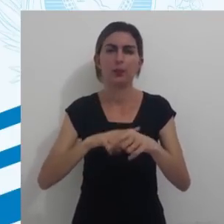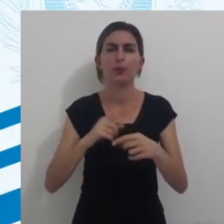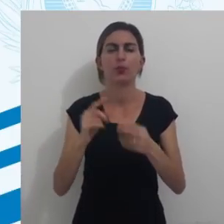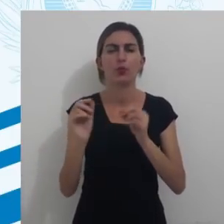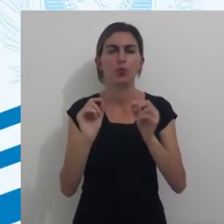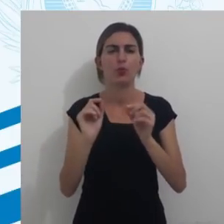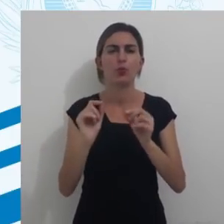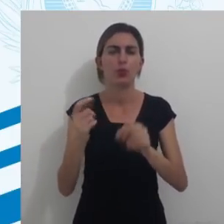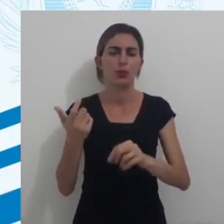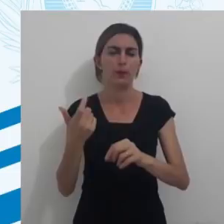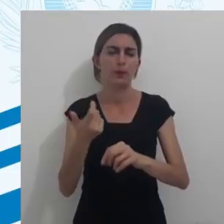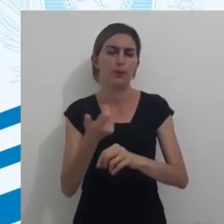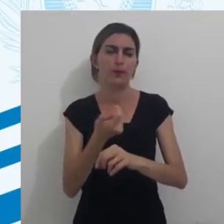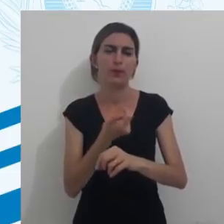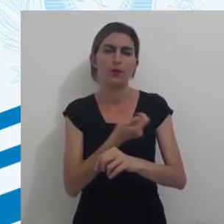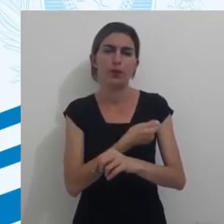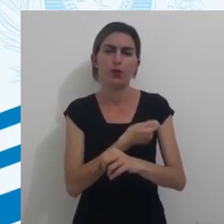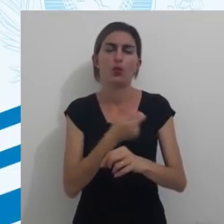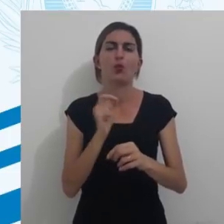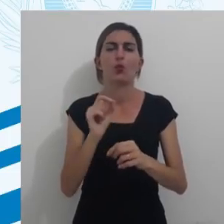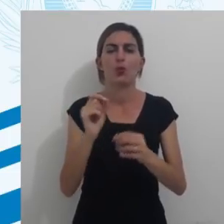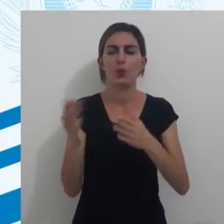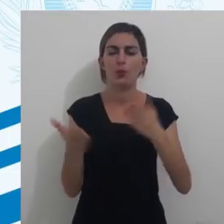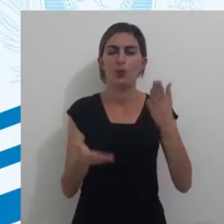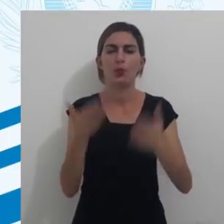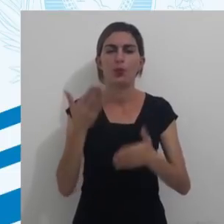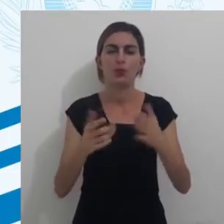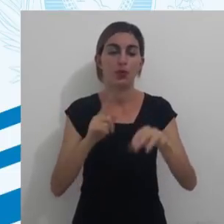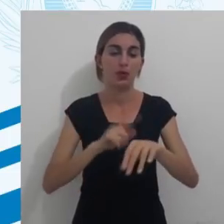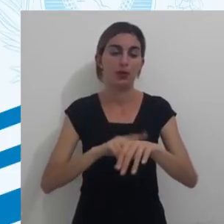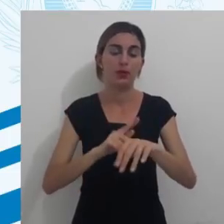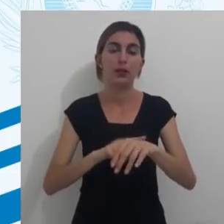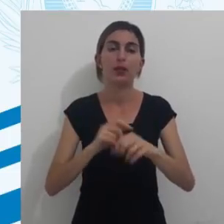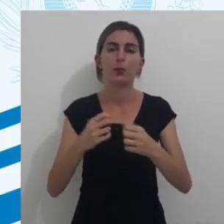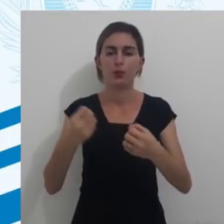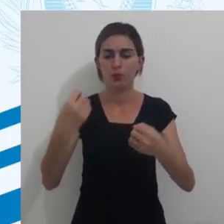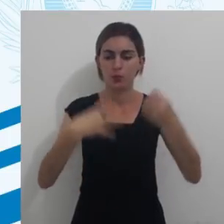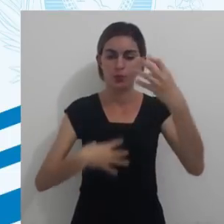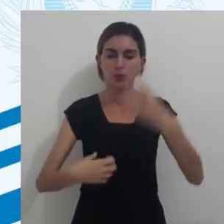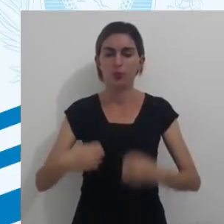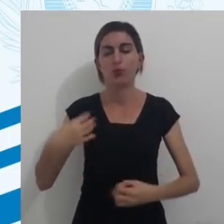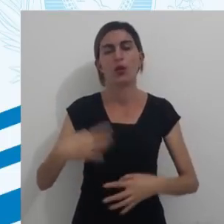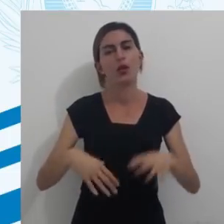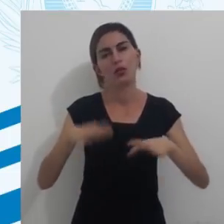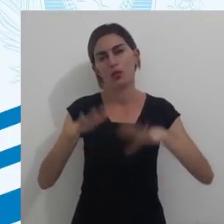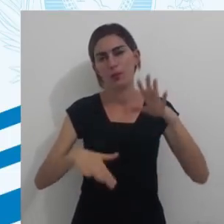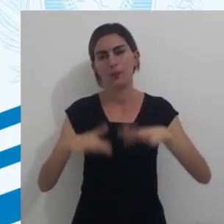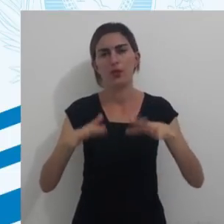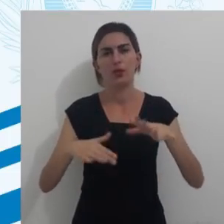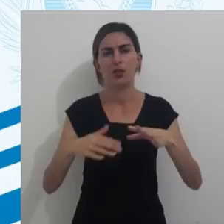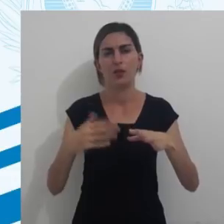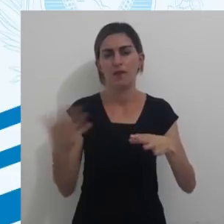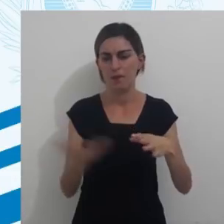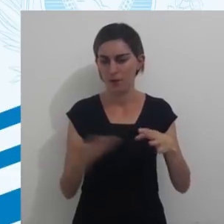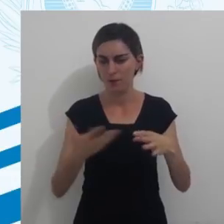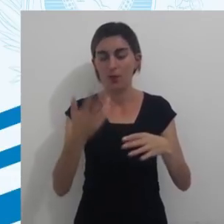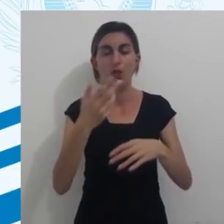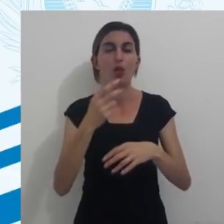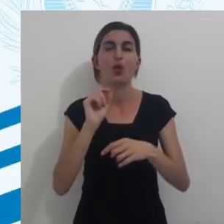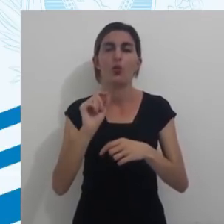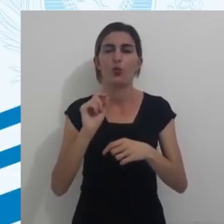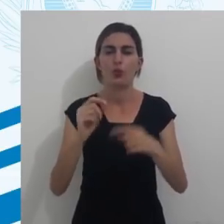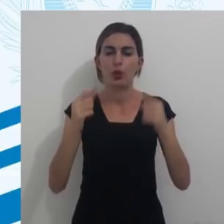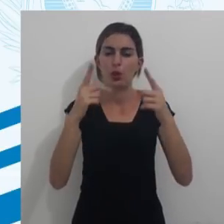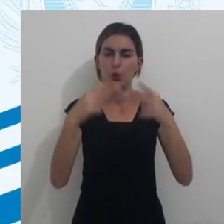dose recebida é proporcional ao tempo de exposição e a velocidade da dose é